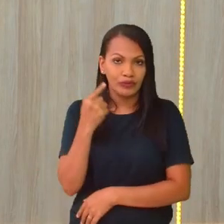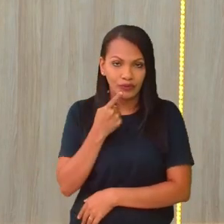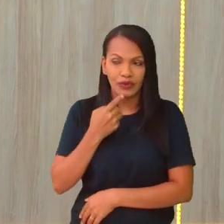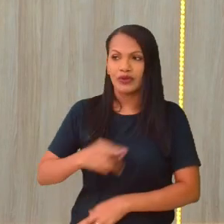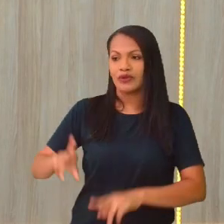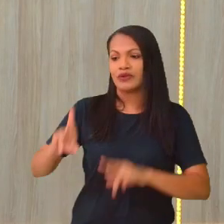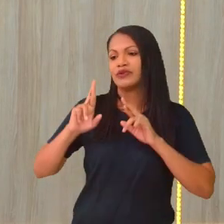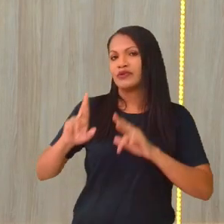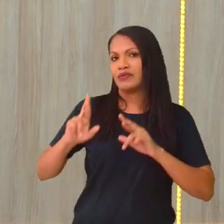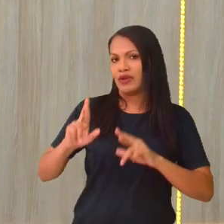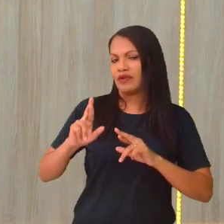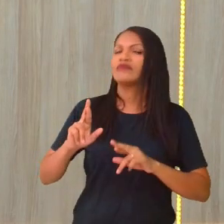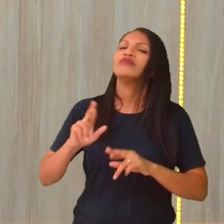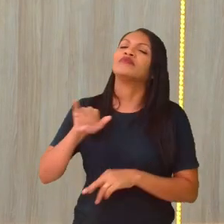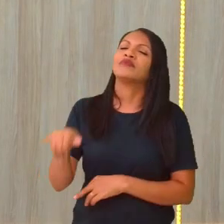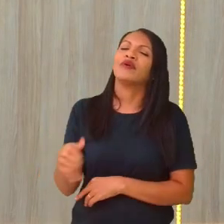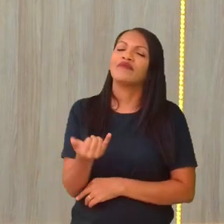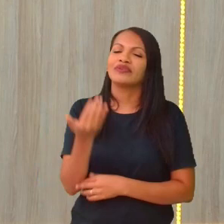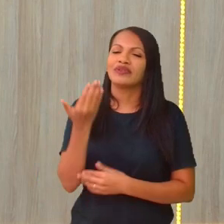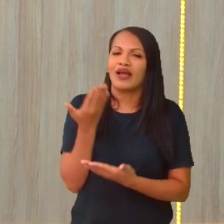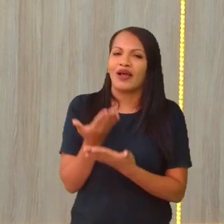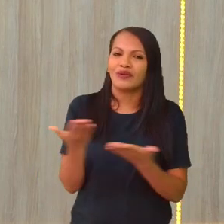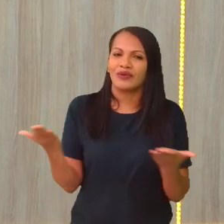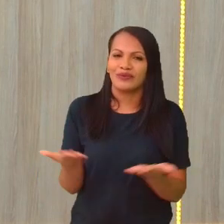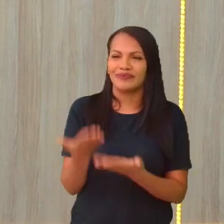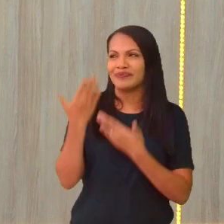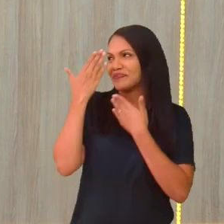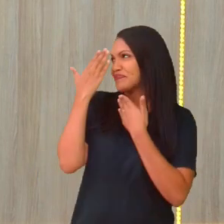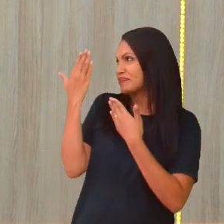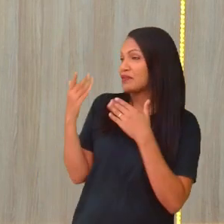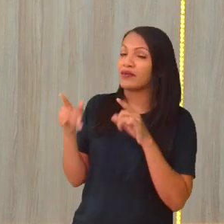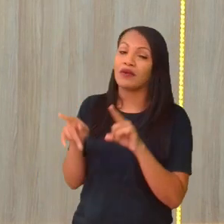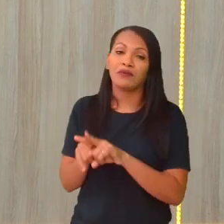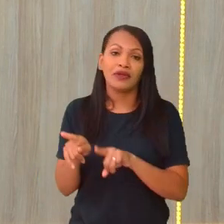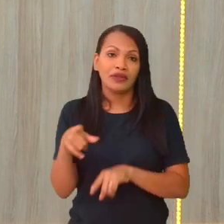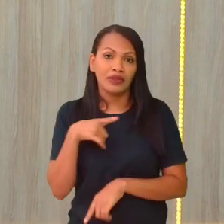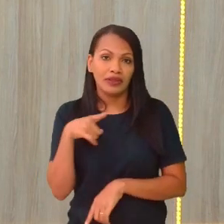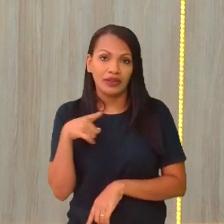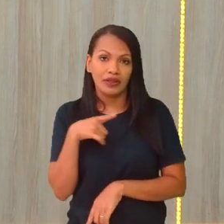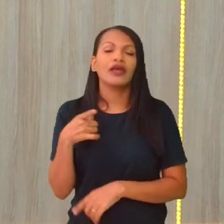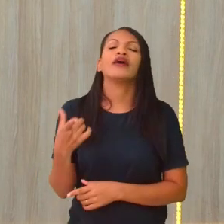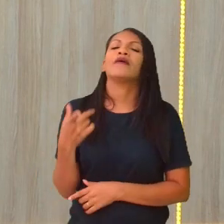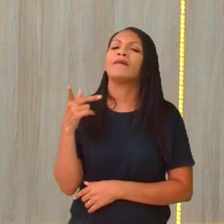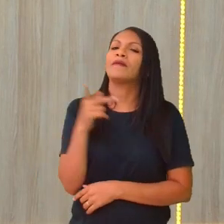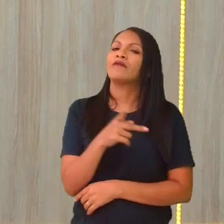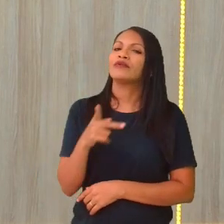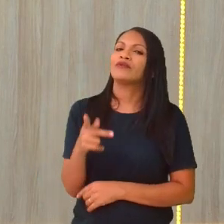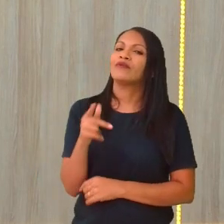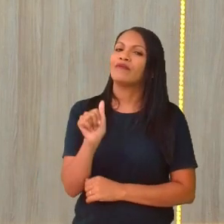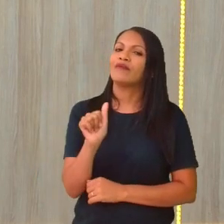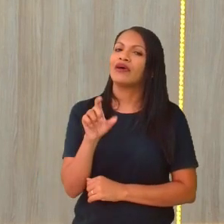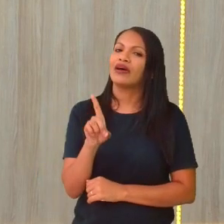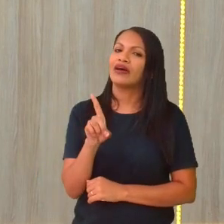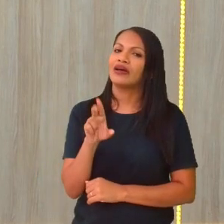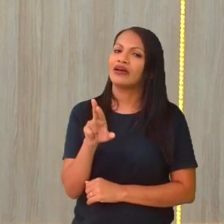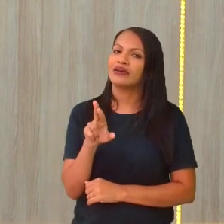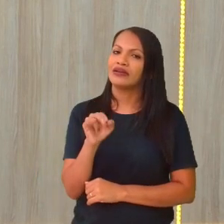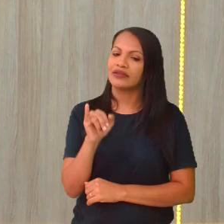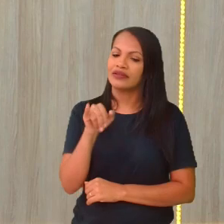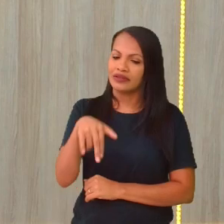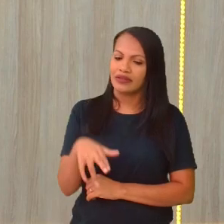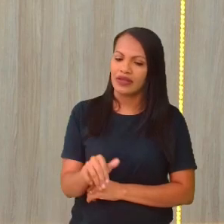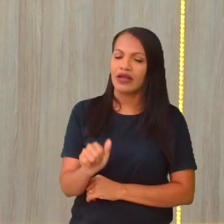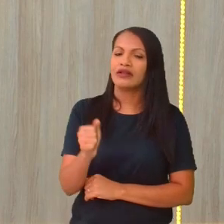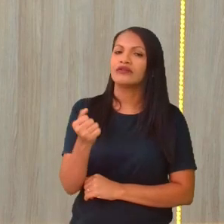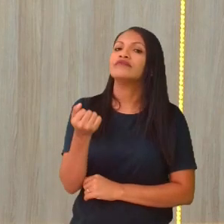se divirta, Jéssica, com a aula de hoje. E eu também tenho a professora Adriana Maria no chat, mas antes de falar com ela, eu vou